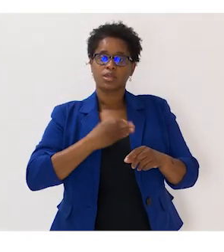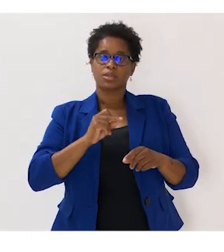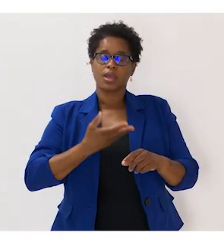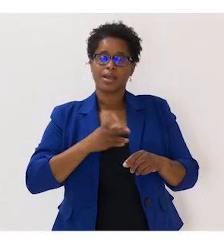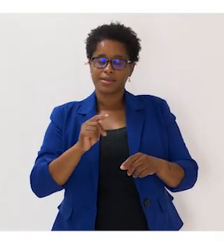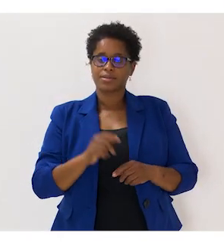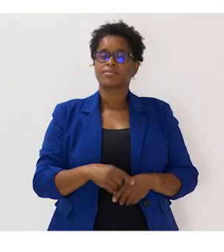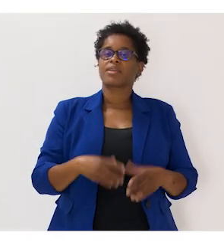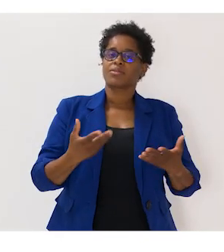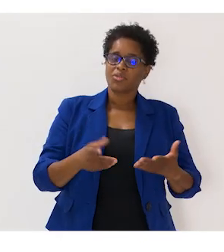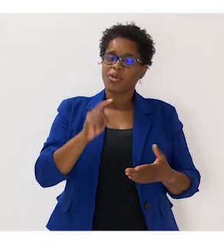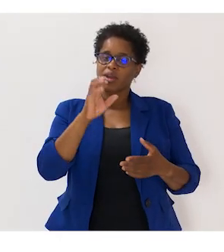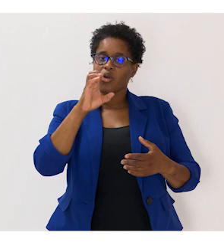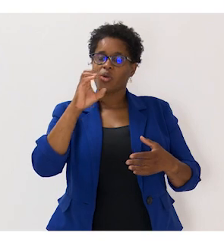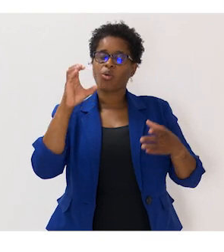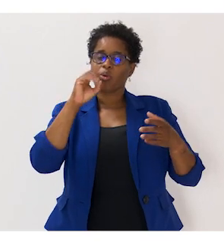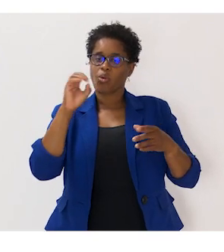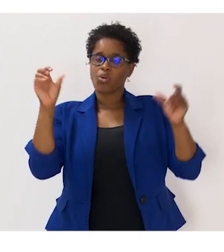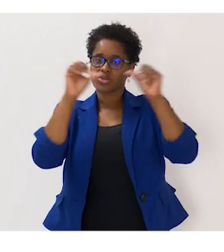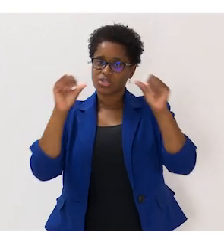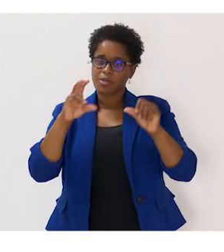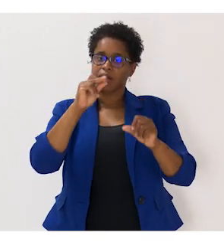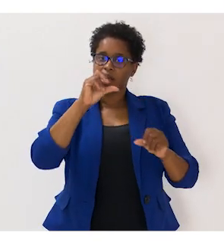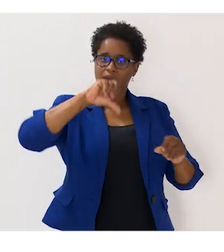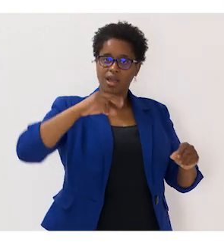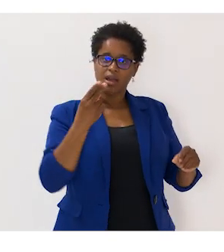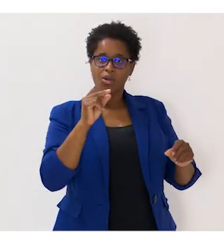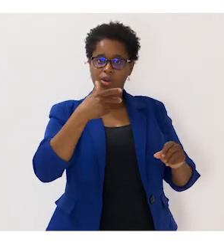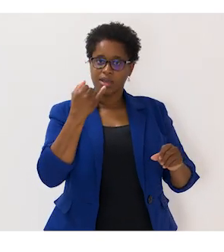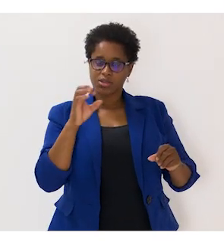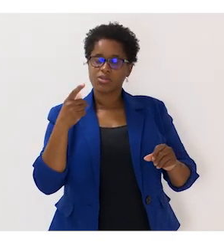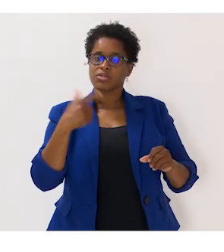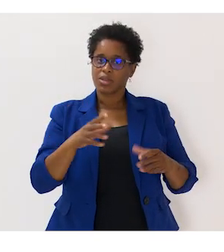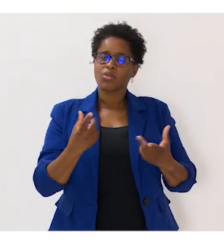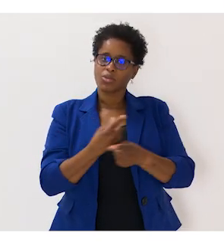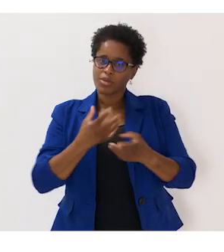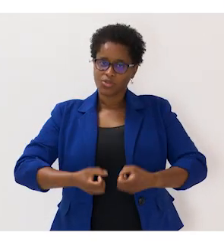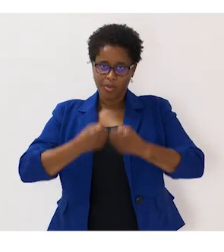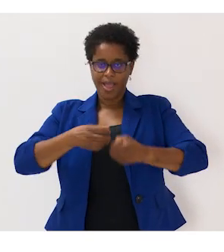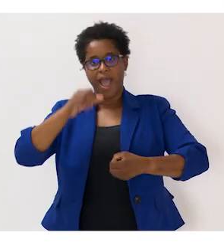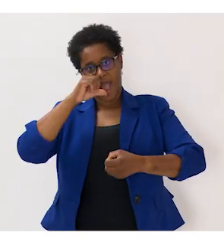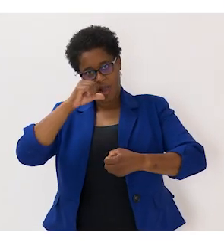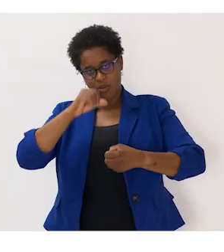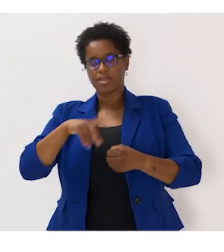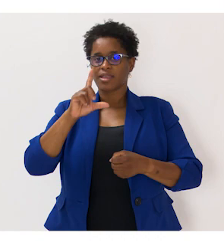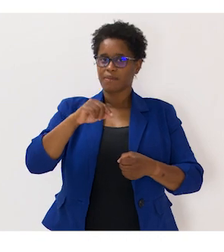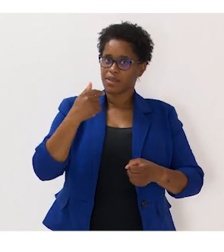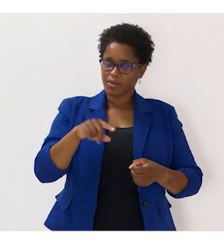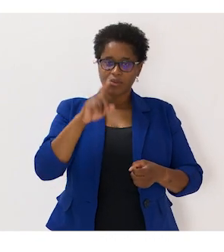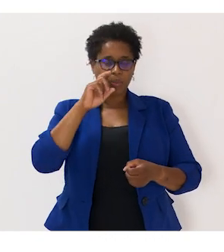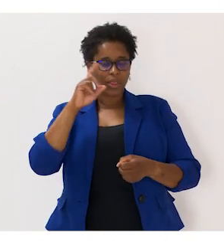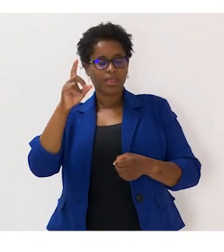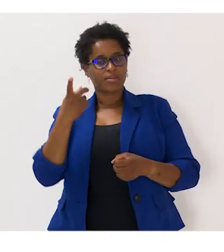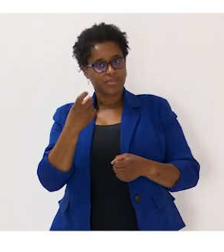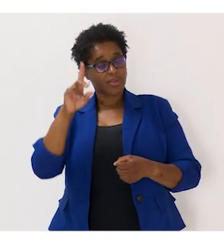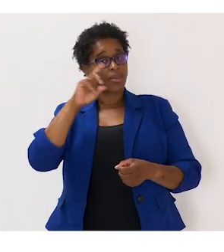Enquanto que os ecossistemas aquáticos têm como elemento de suporte a água e dependem da